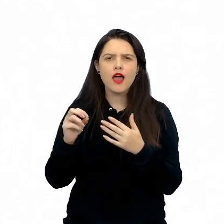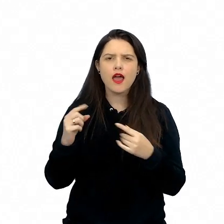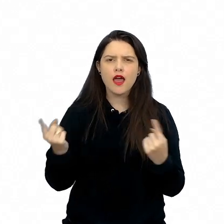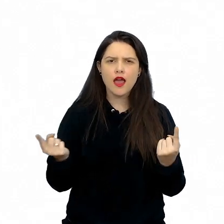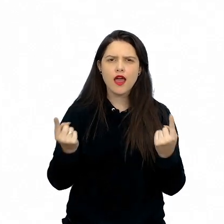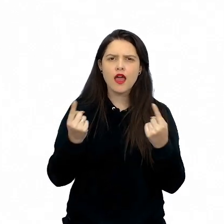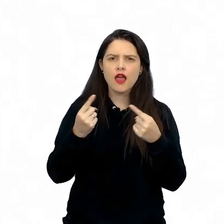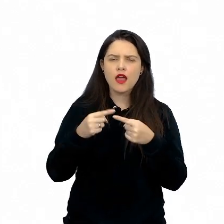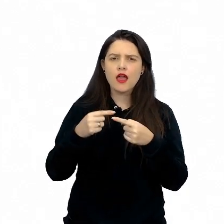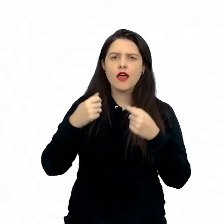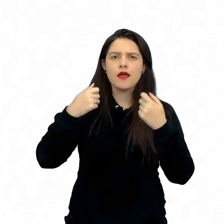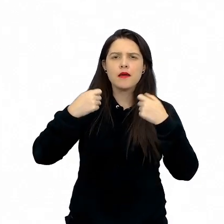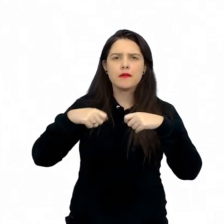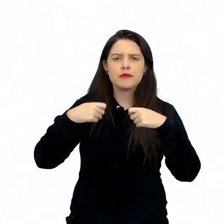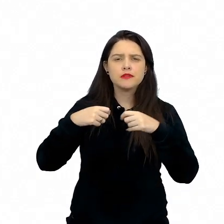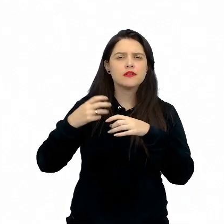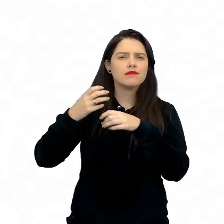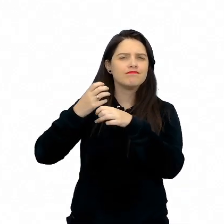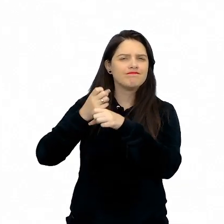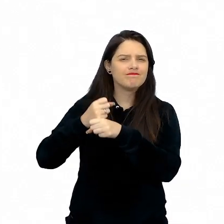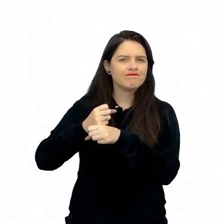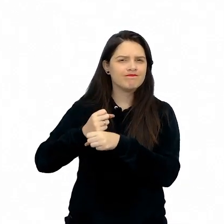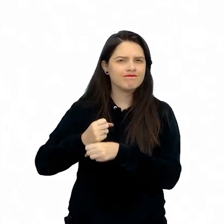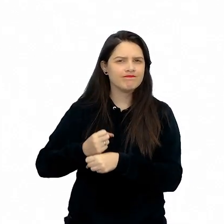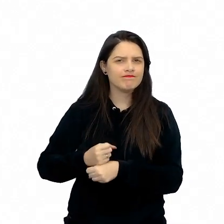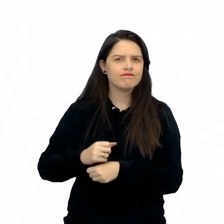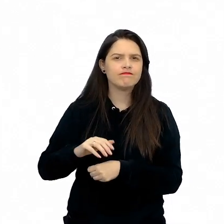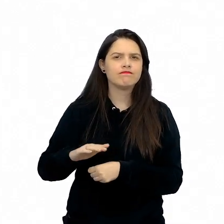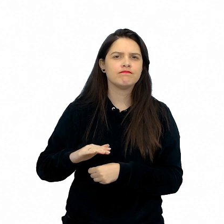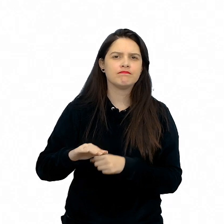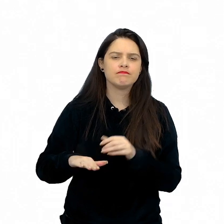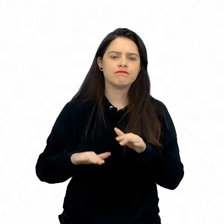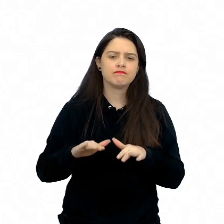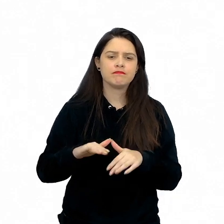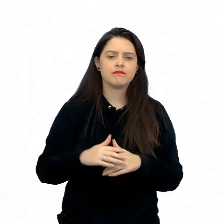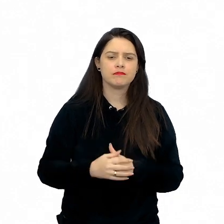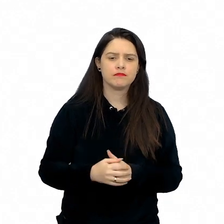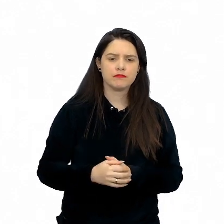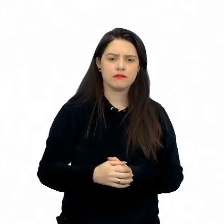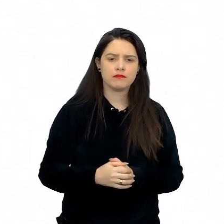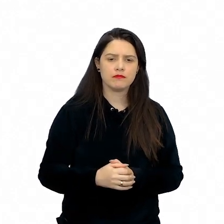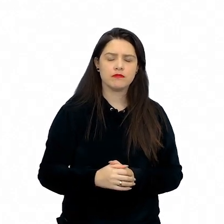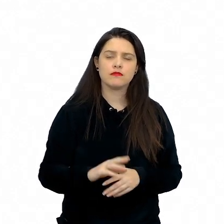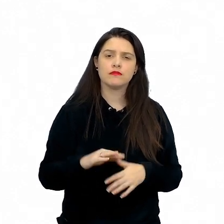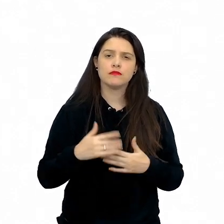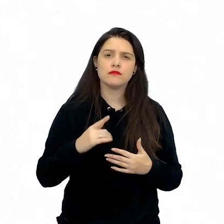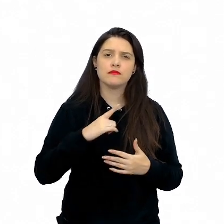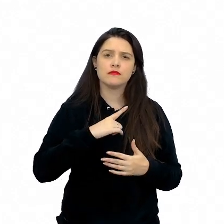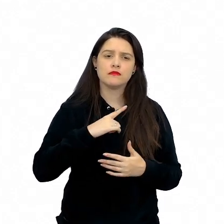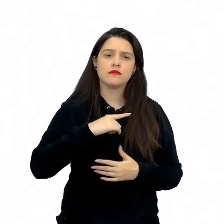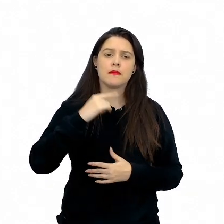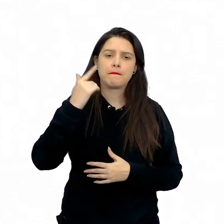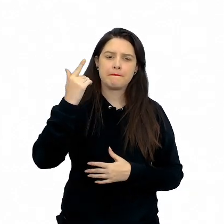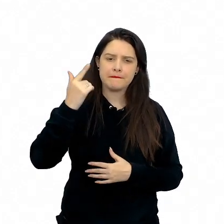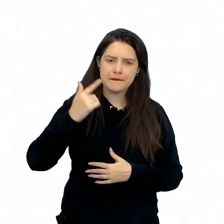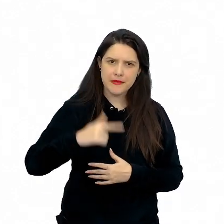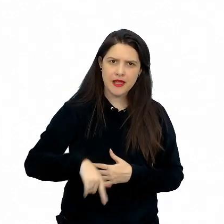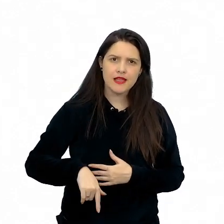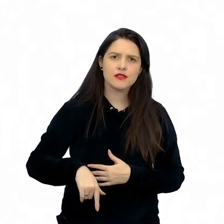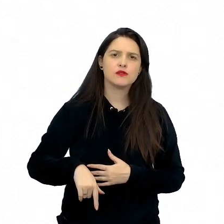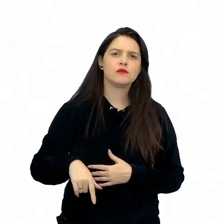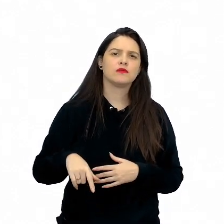68 e precisa fatorar, tá? E Aí, mais uma vez, ele precisa